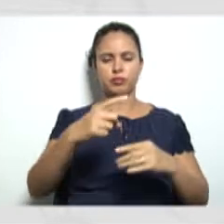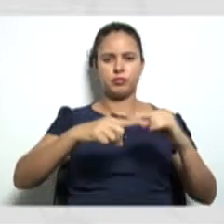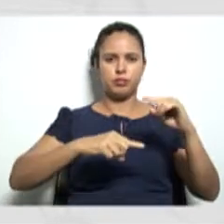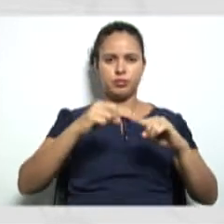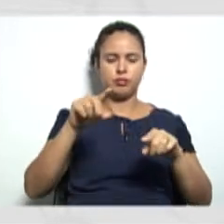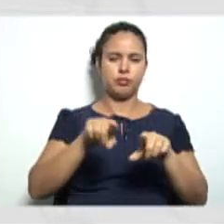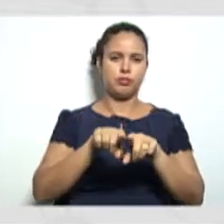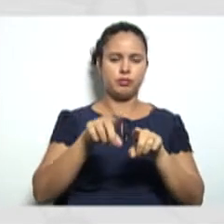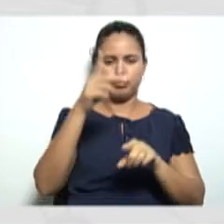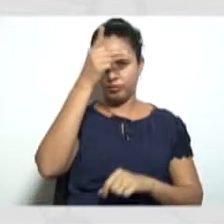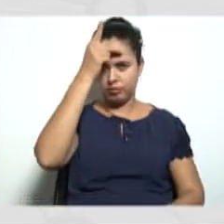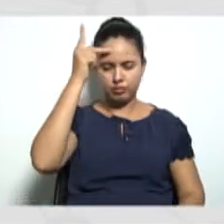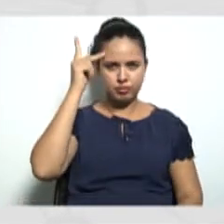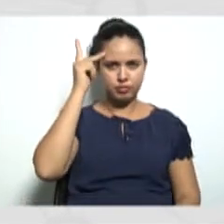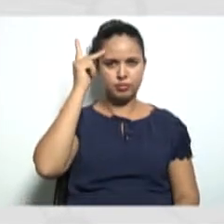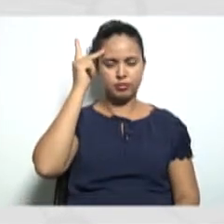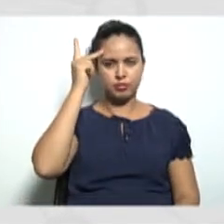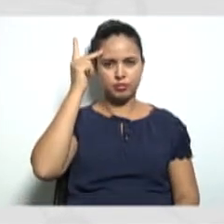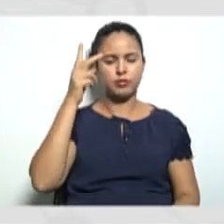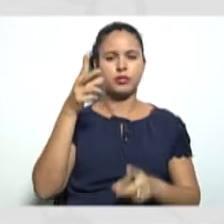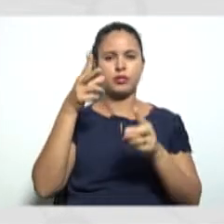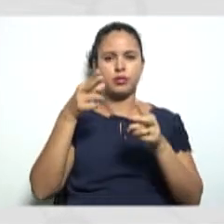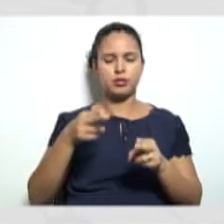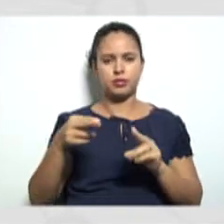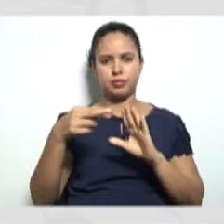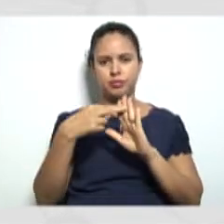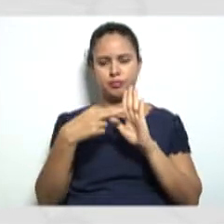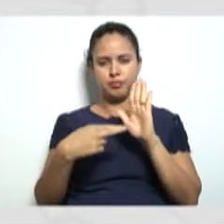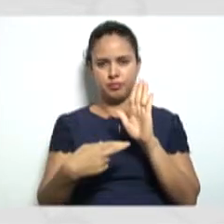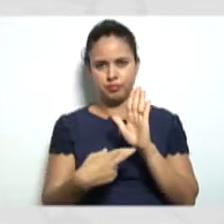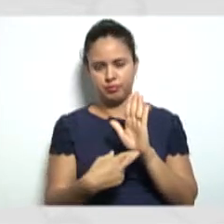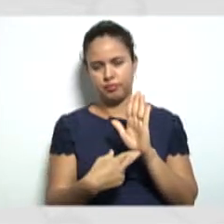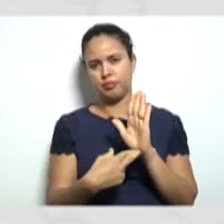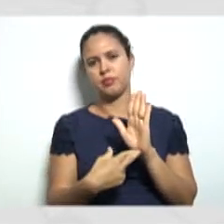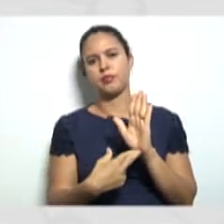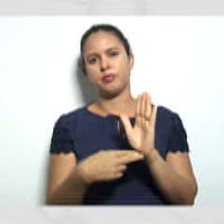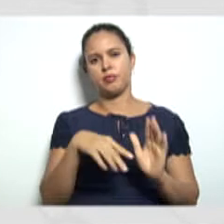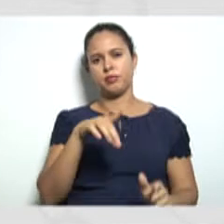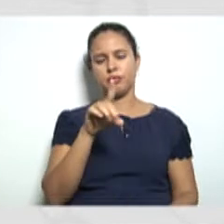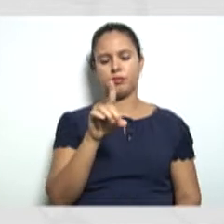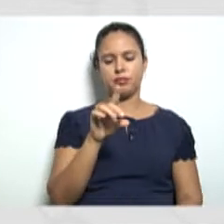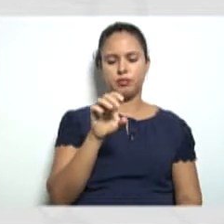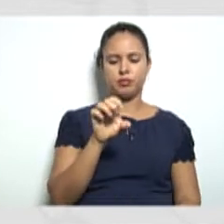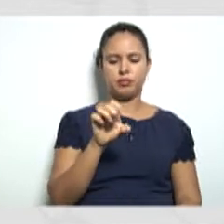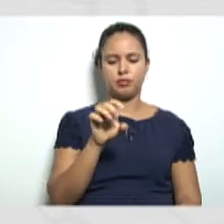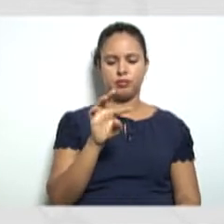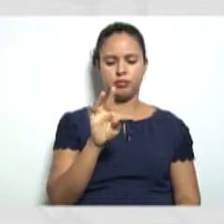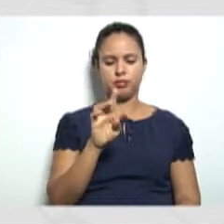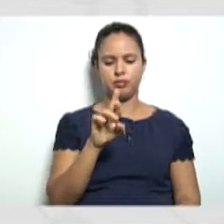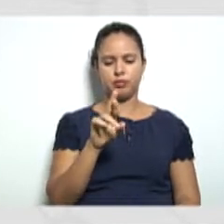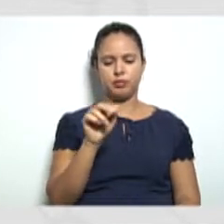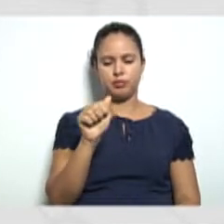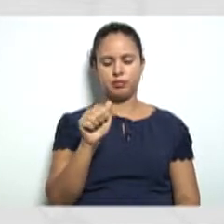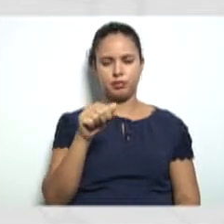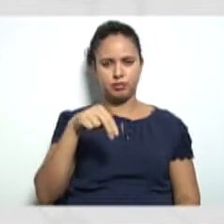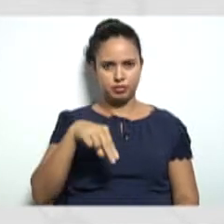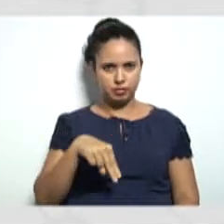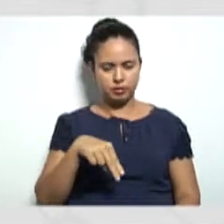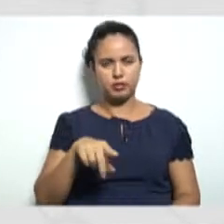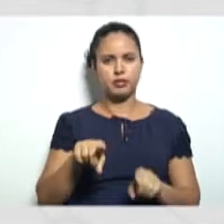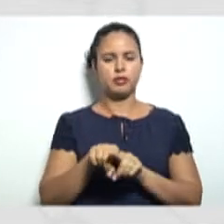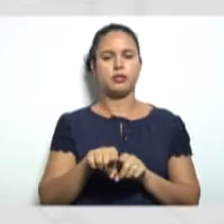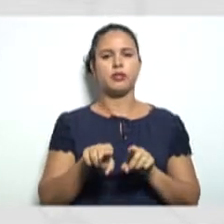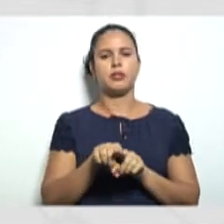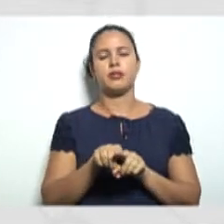assim como as regras do Departamento Nacional de Trânsito, do Ministério de Transporte e as atividades